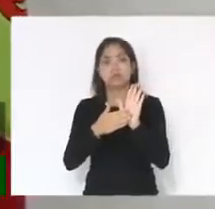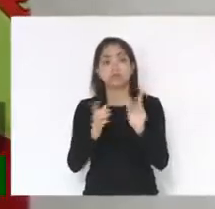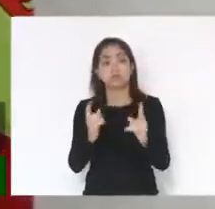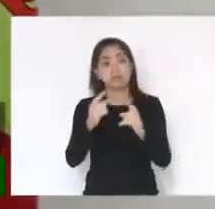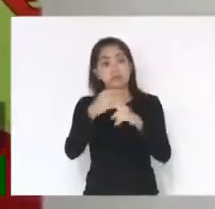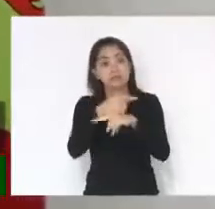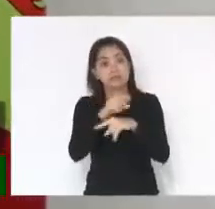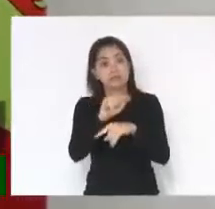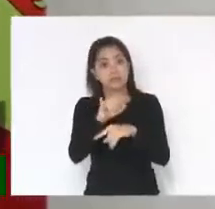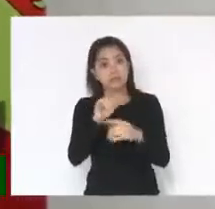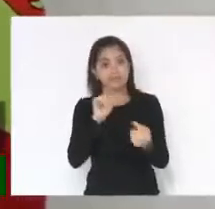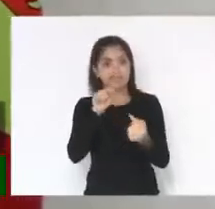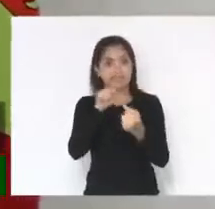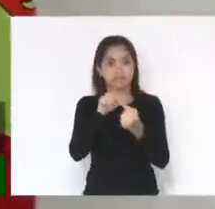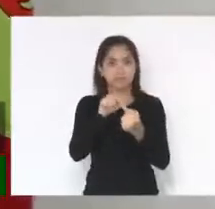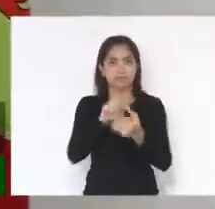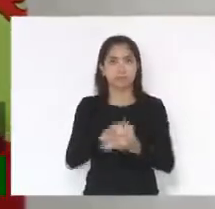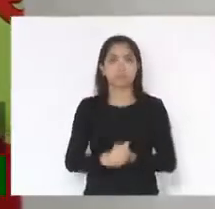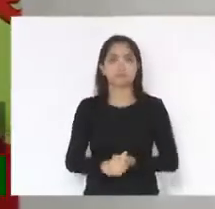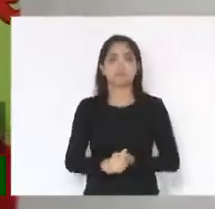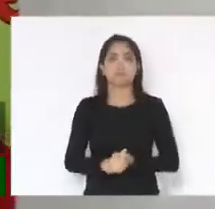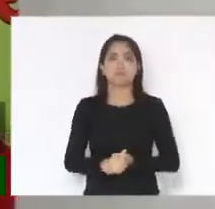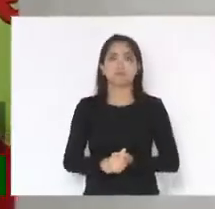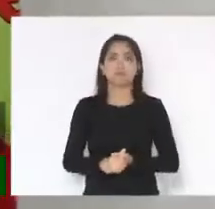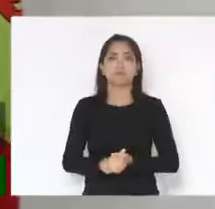do seu objetivo. Muito obrigado.